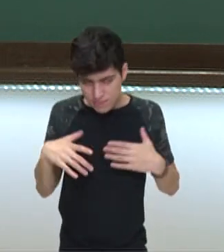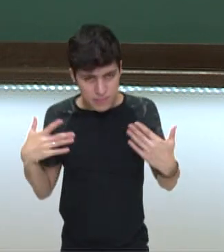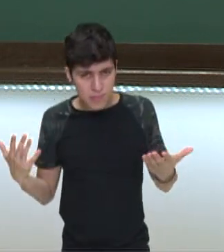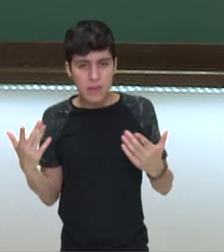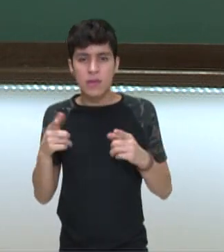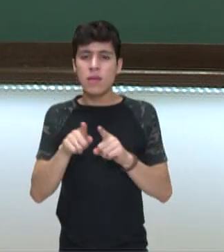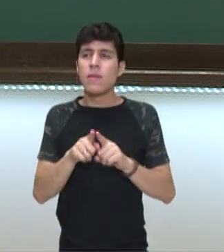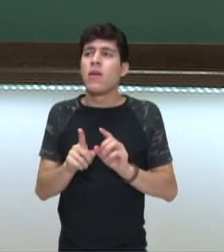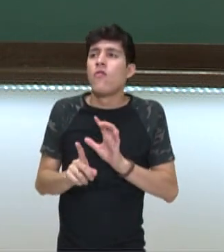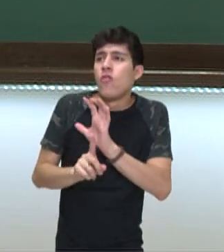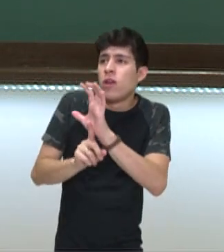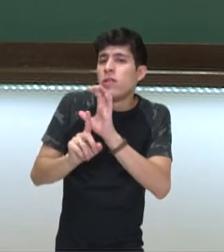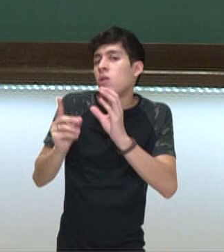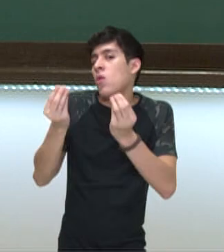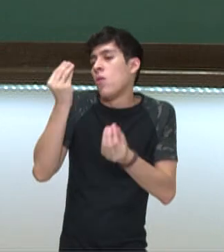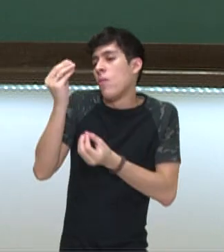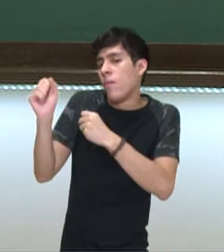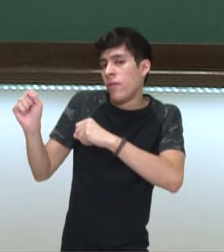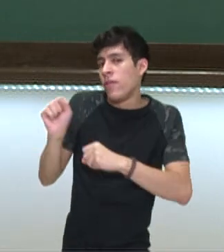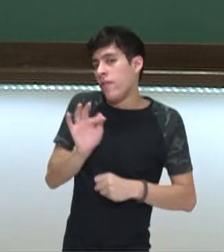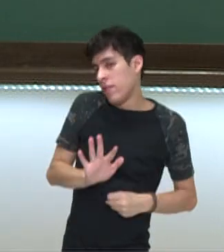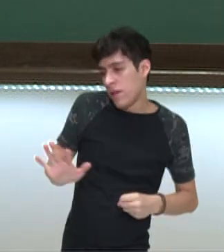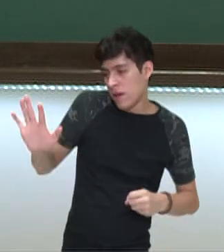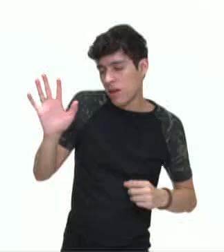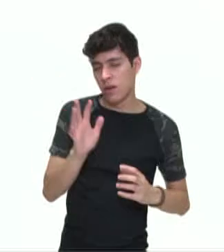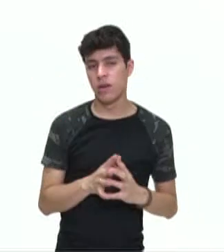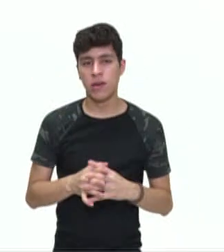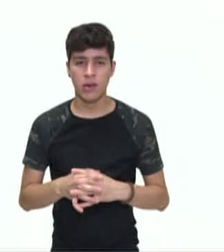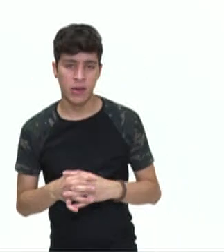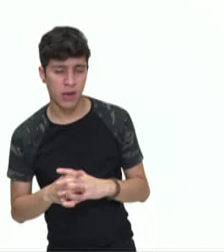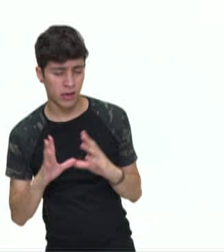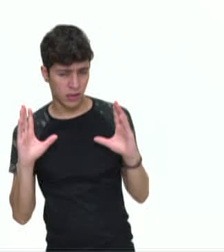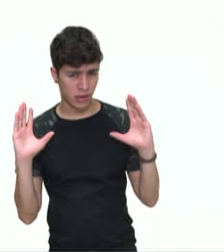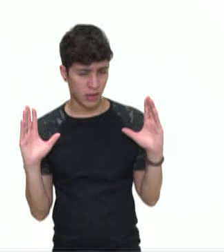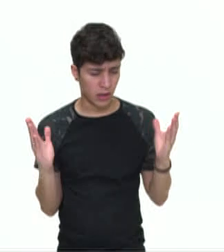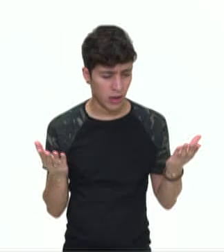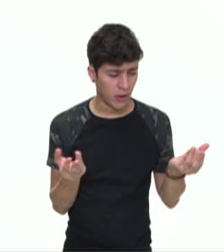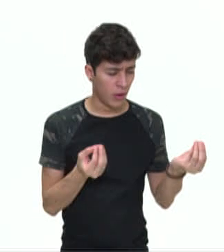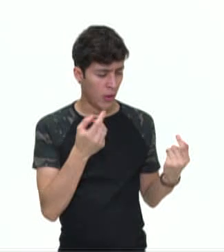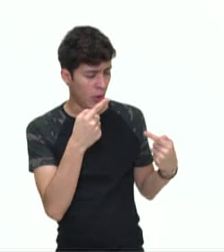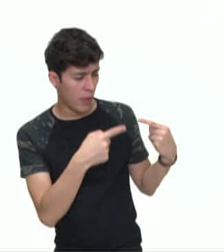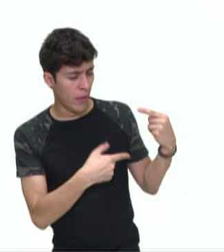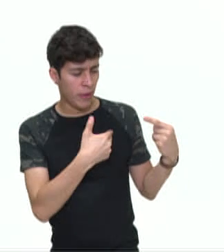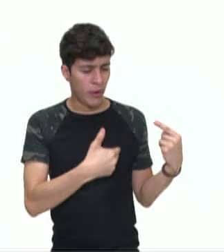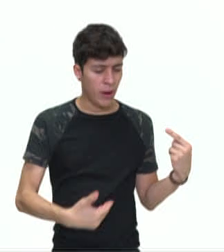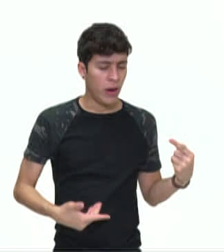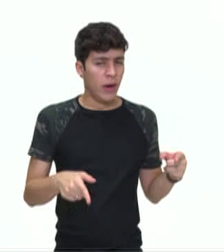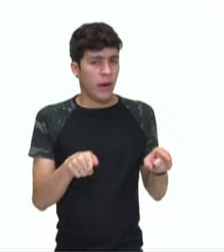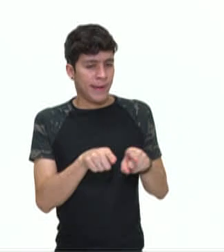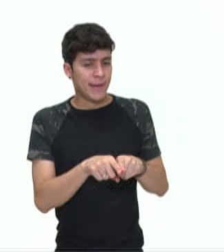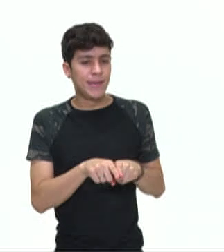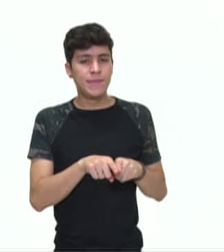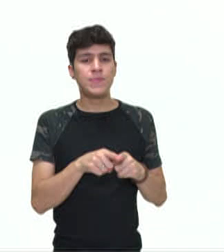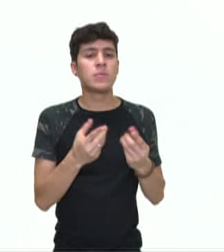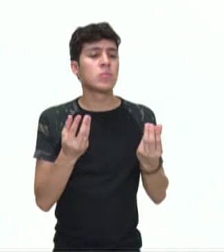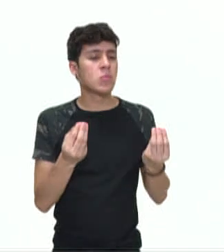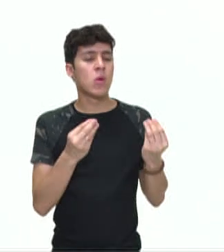e influenciando aí no poder federal. Também vimos aí, então, a política dos governadores e como você